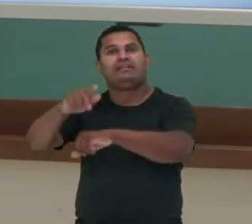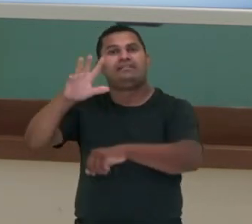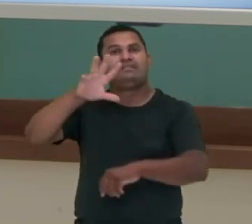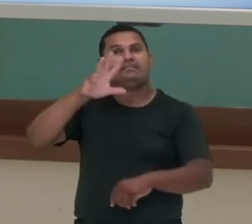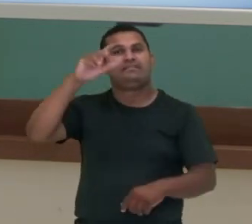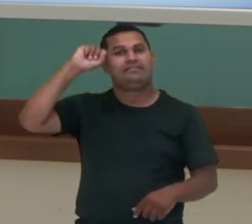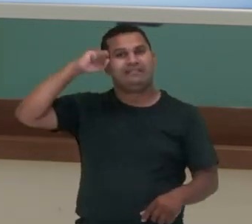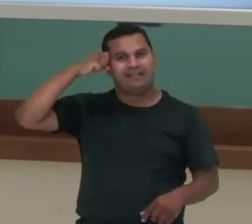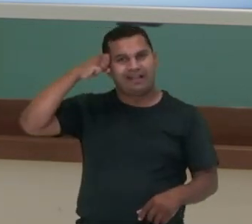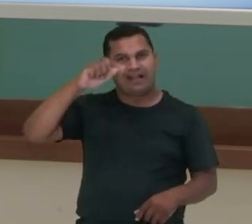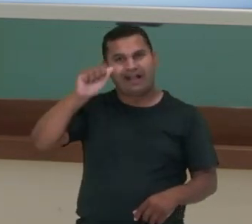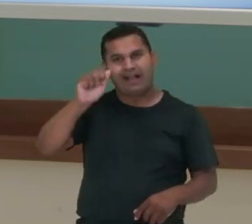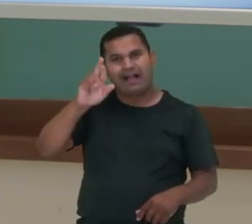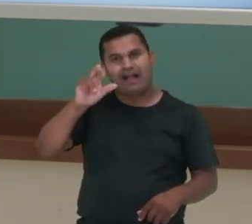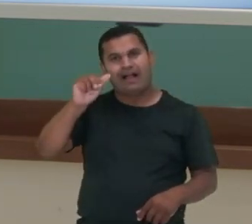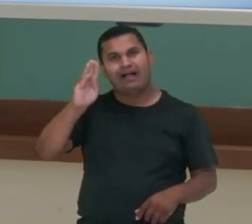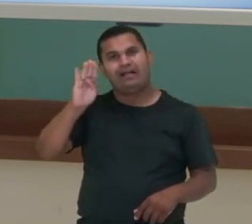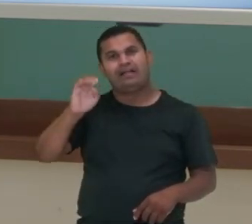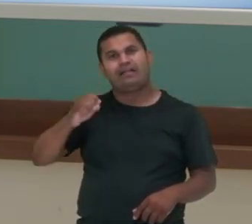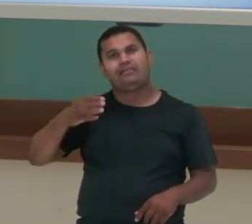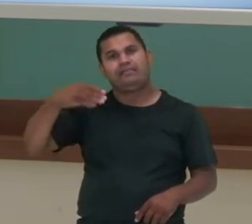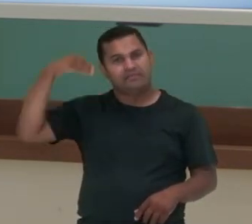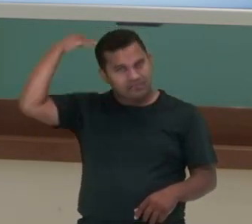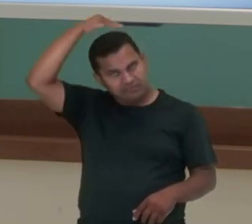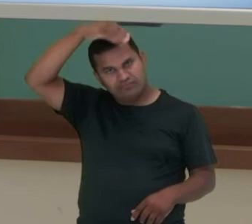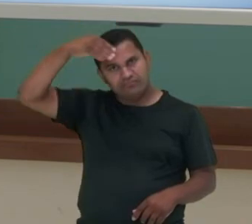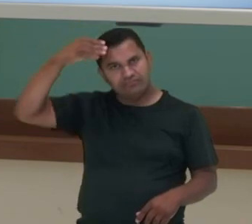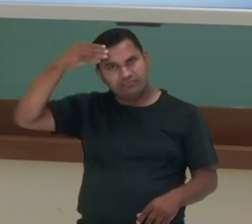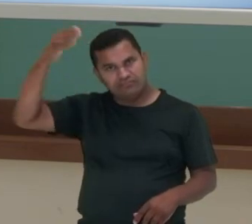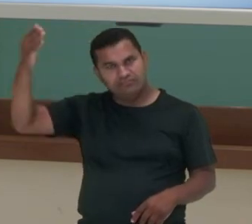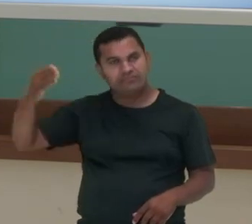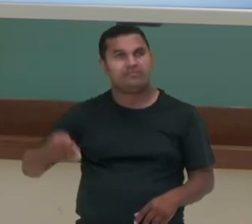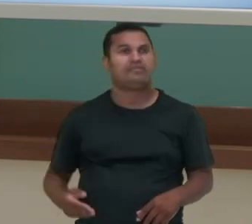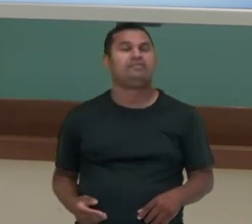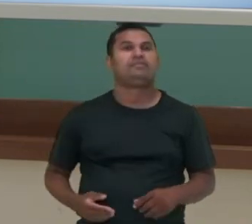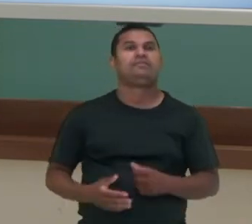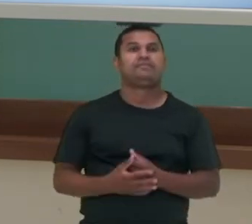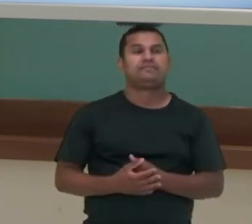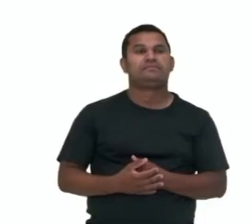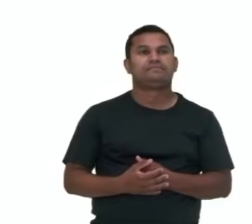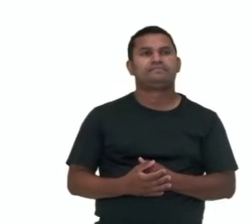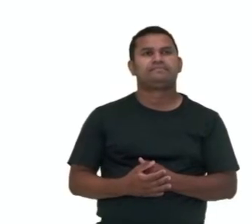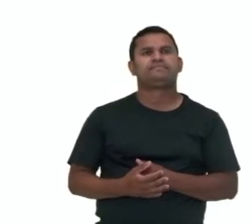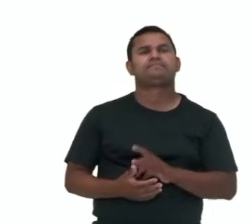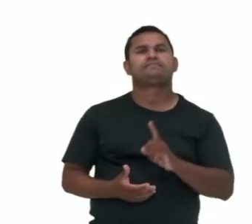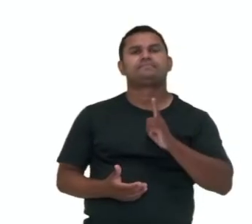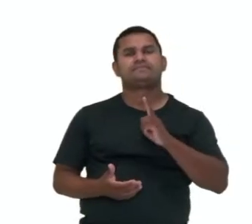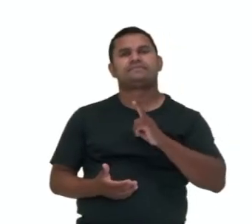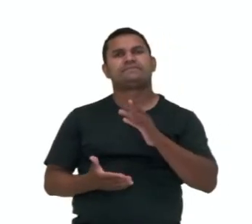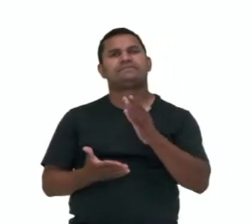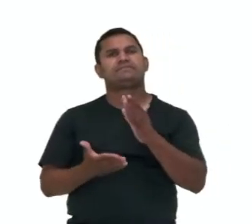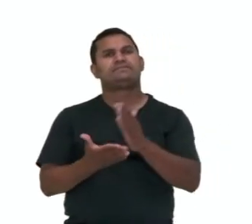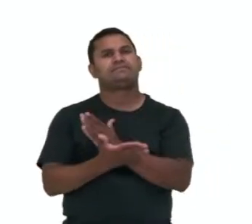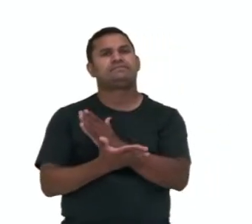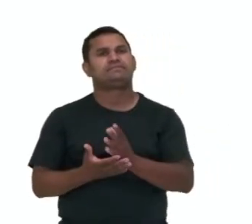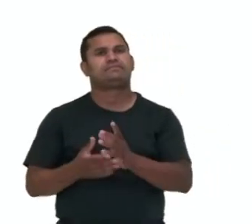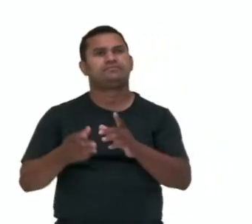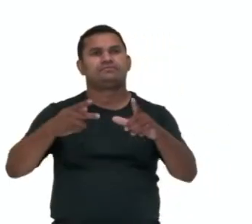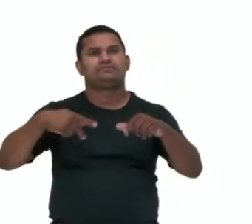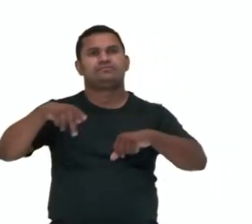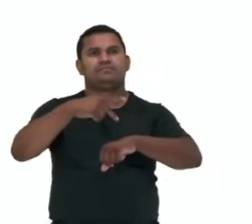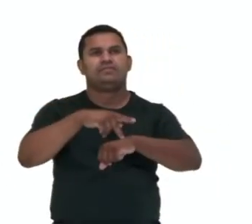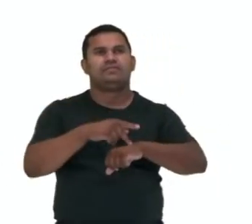Mais um fator importante ali de algumas características dessas reservas para a gente entender. Atualmente, então nós vamos ter ali, no